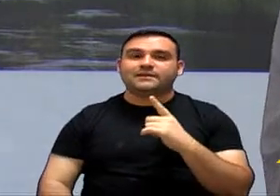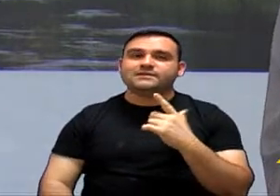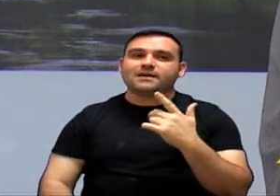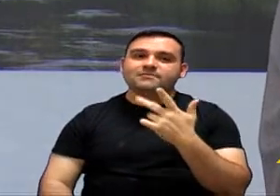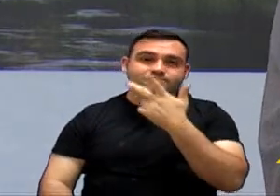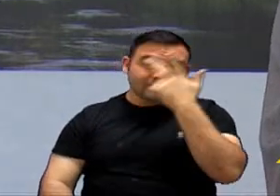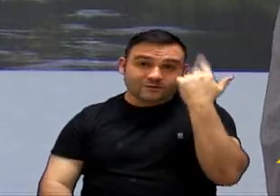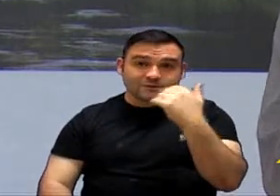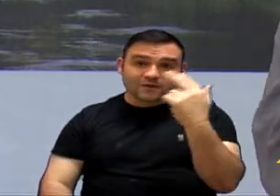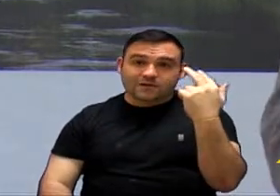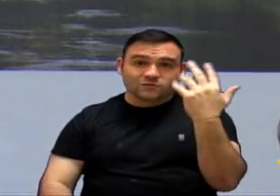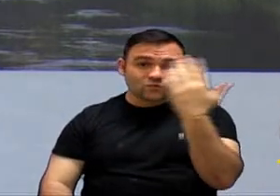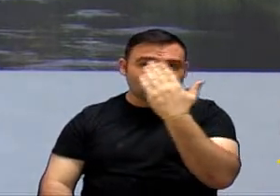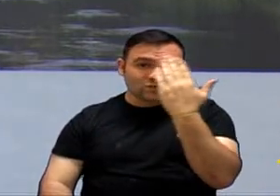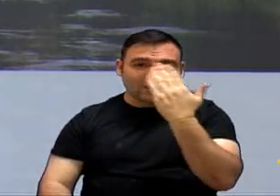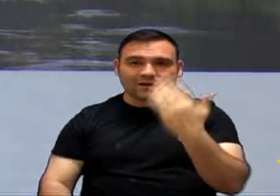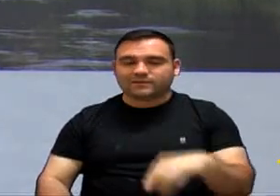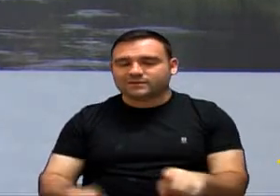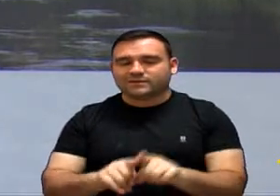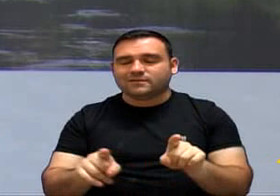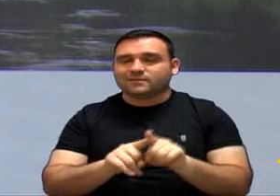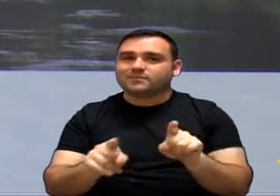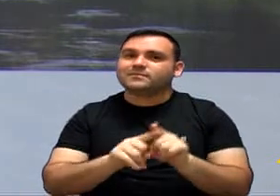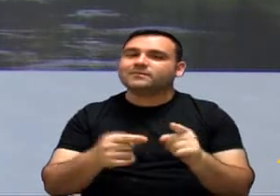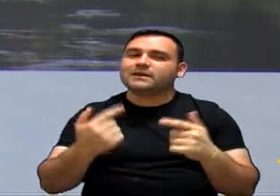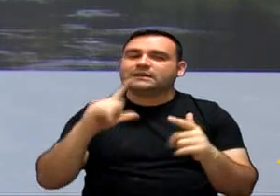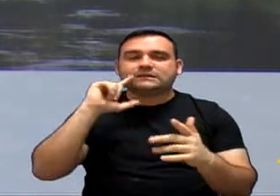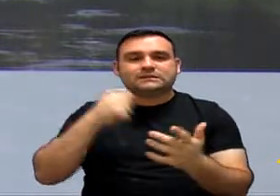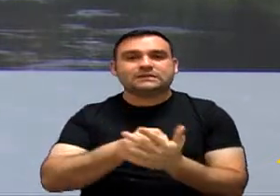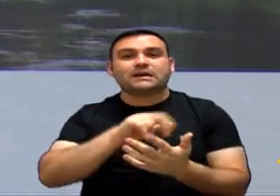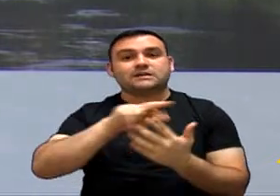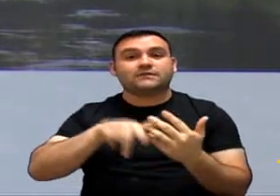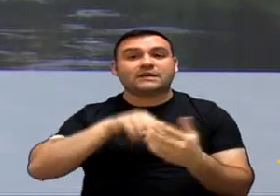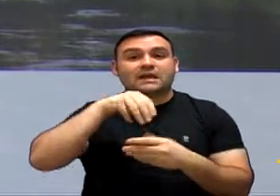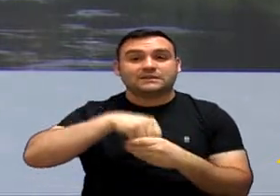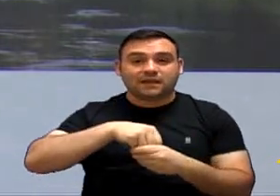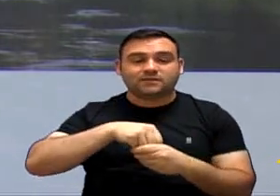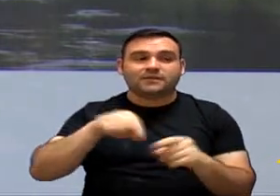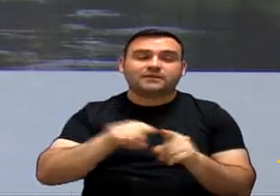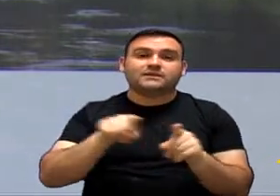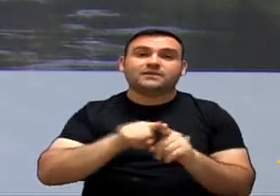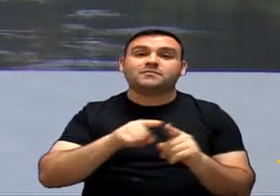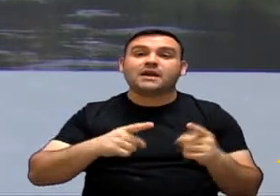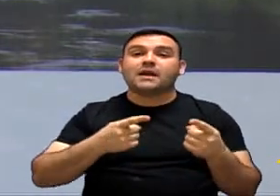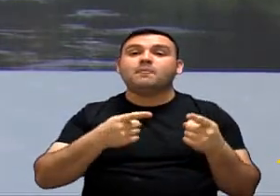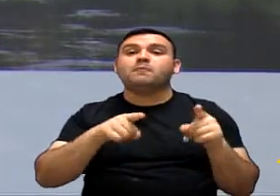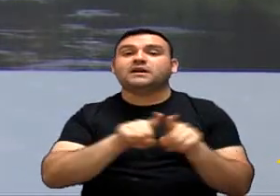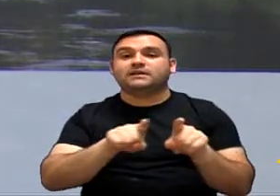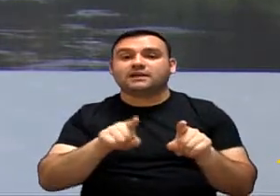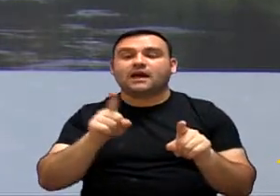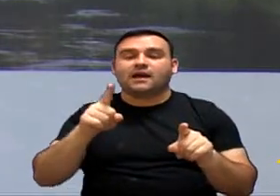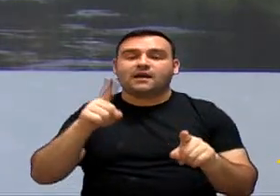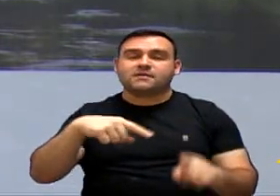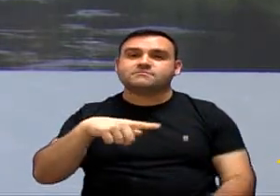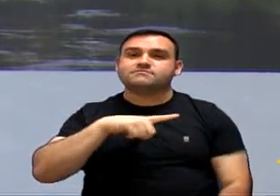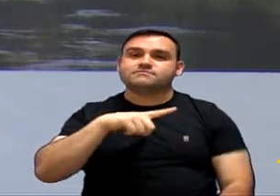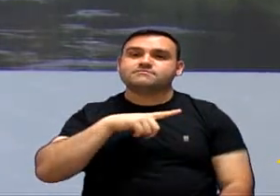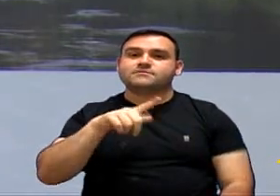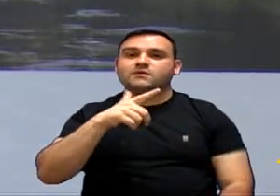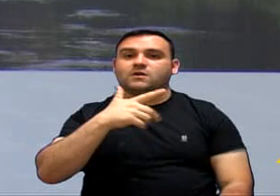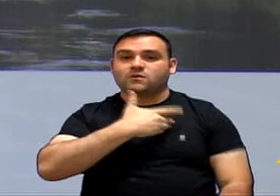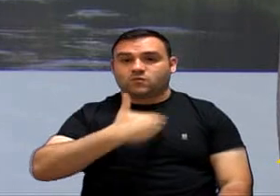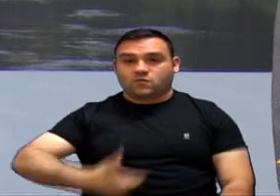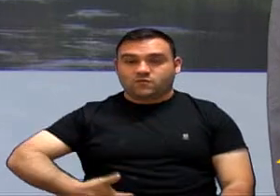anonimamente e são várias ações que estão sendo tomadas principalmente nas parcerias que são feitas